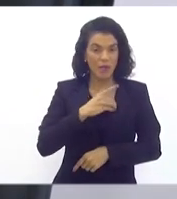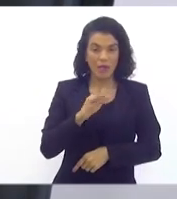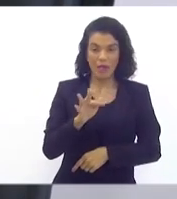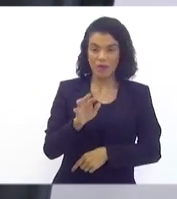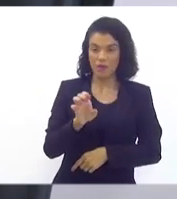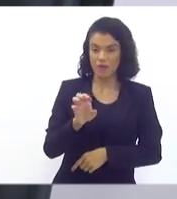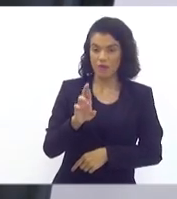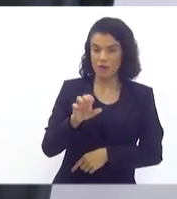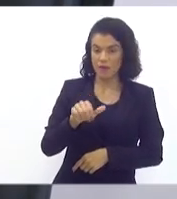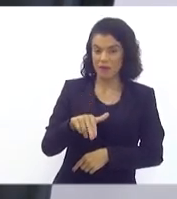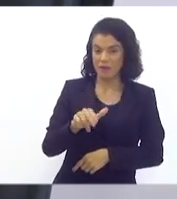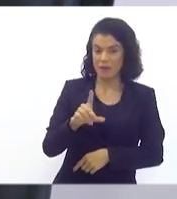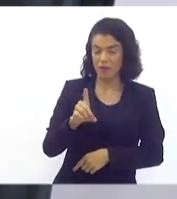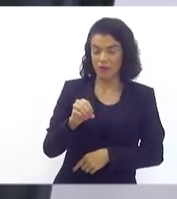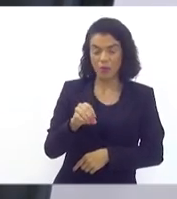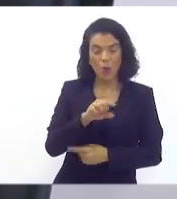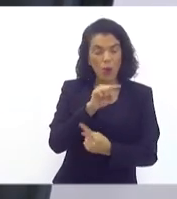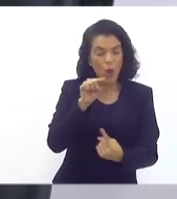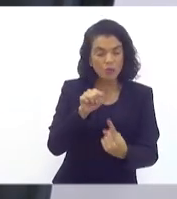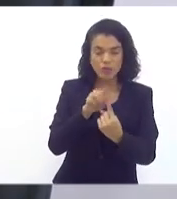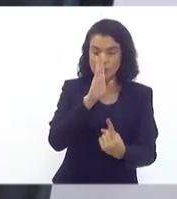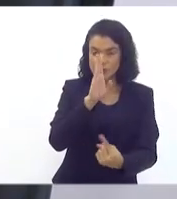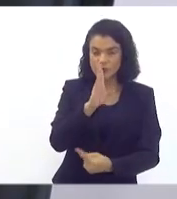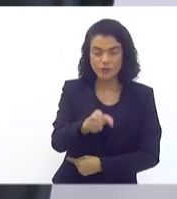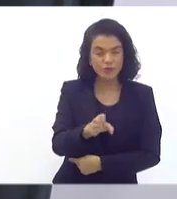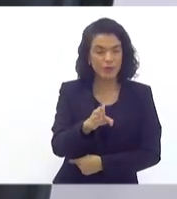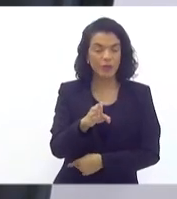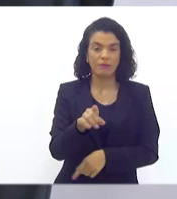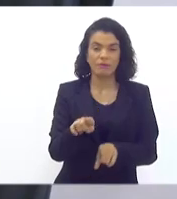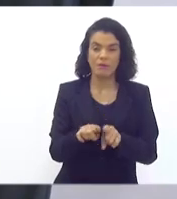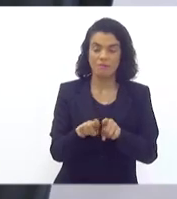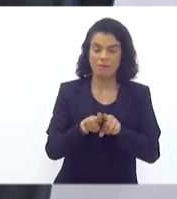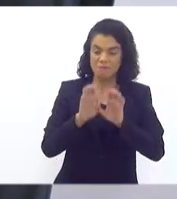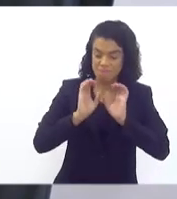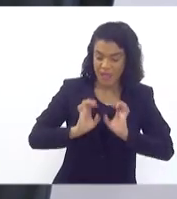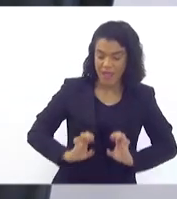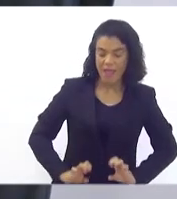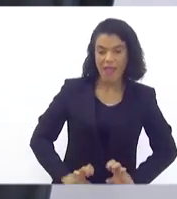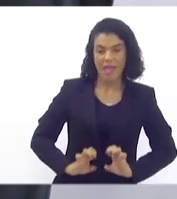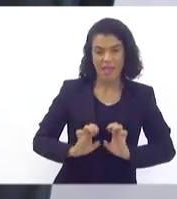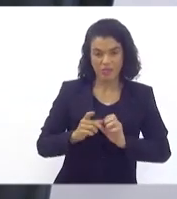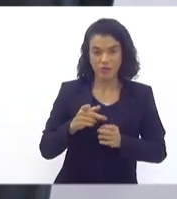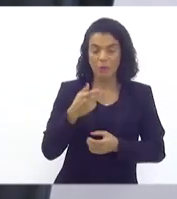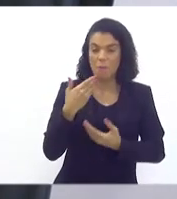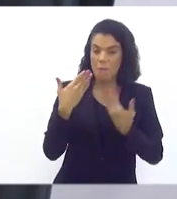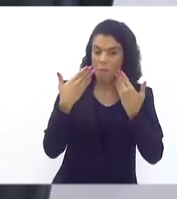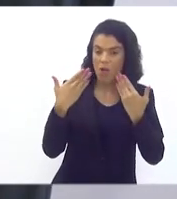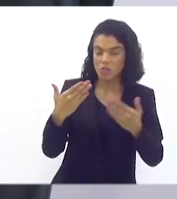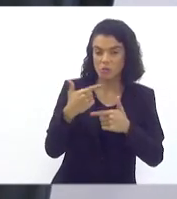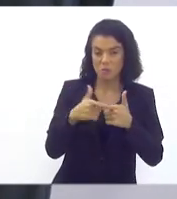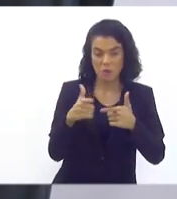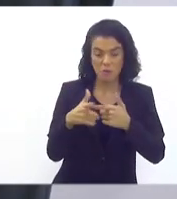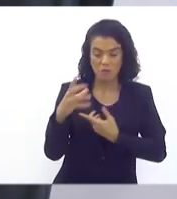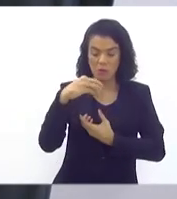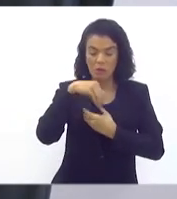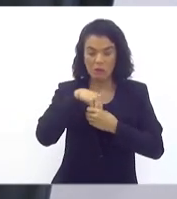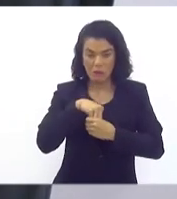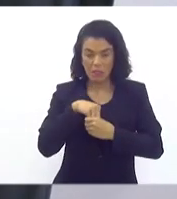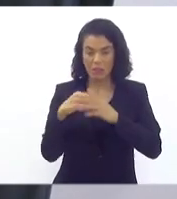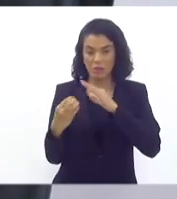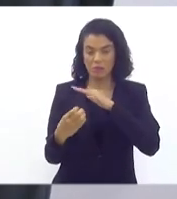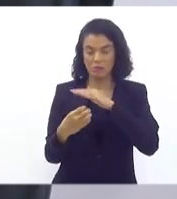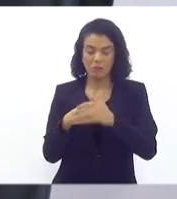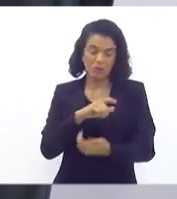Morais pela forma objetiva pela integridade que cortou na própria carne revelando problemas internos da